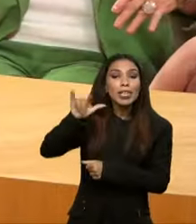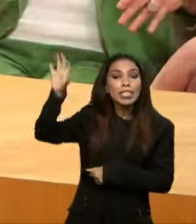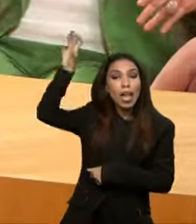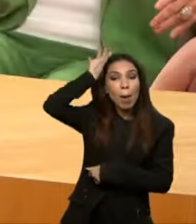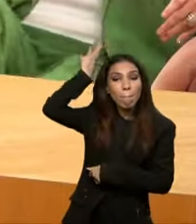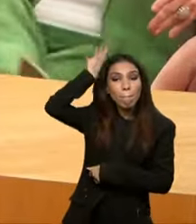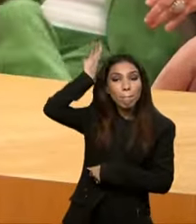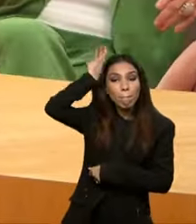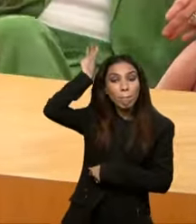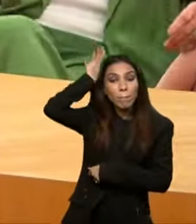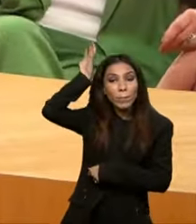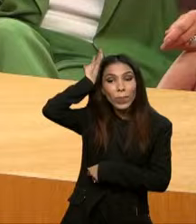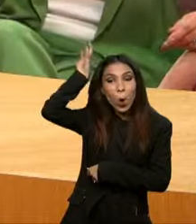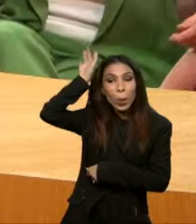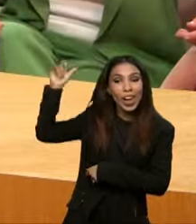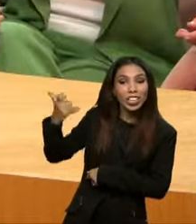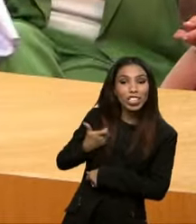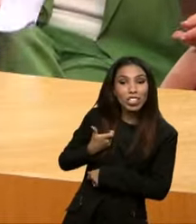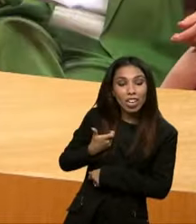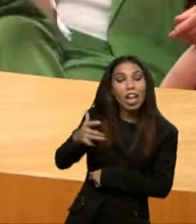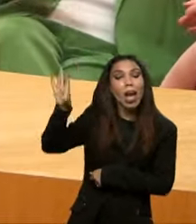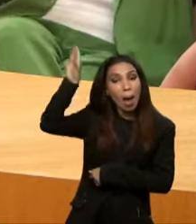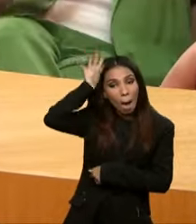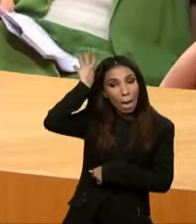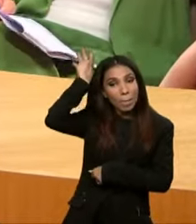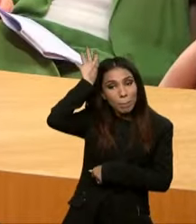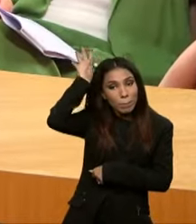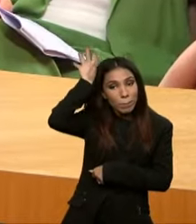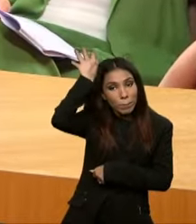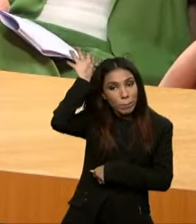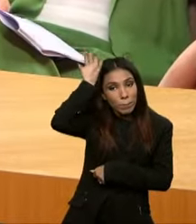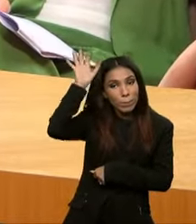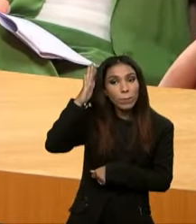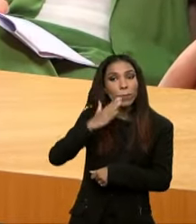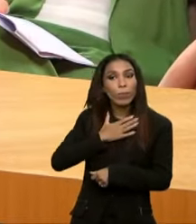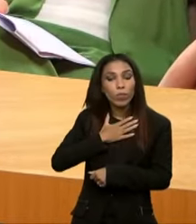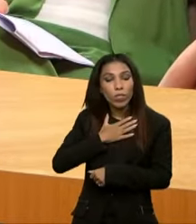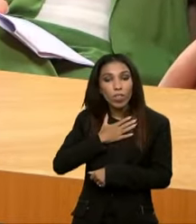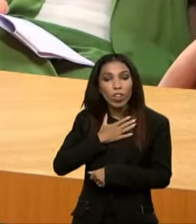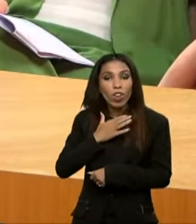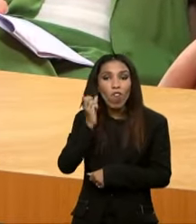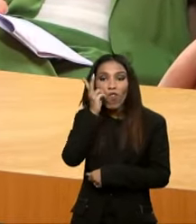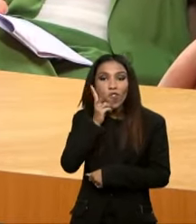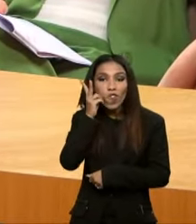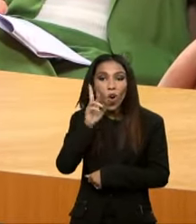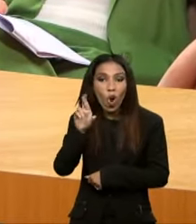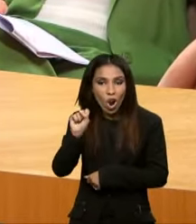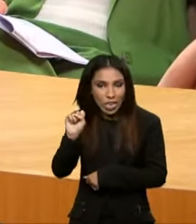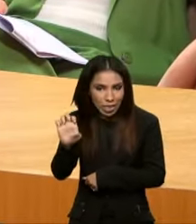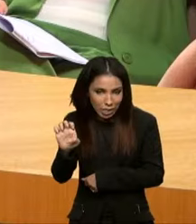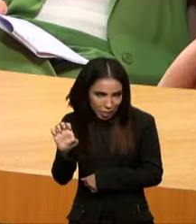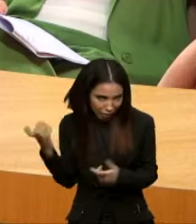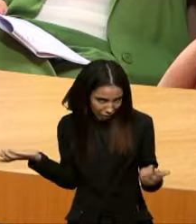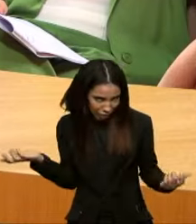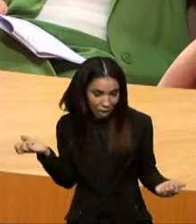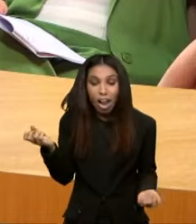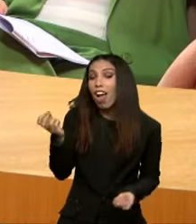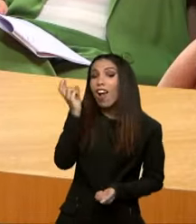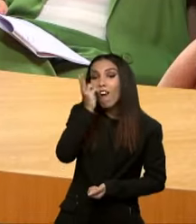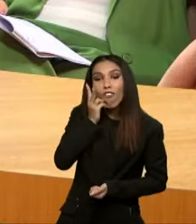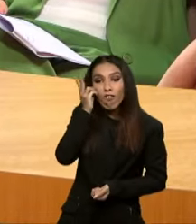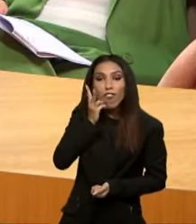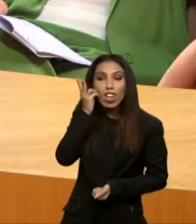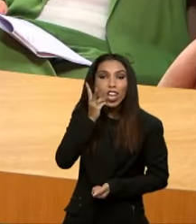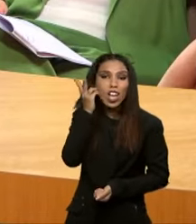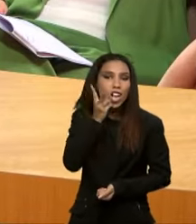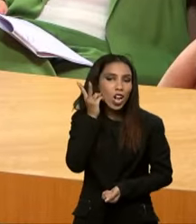né? Não, gente, minha bomba gira gosta de vinho rosé, então eu não posso beber vinho rosé toda vez. Porque quando eu bebo vinho rosé, eu